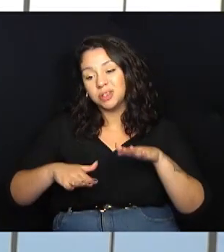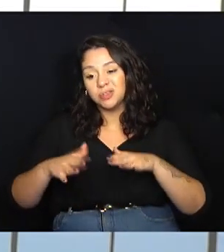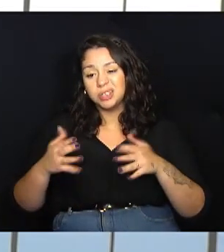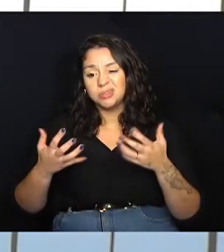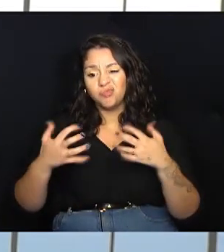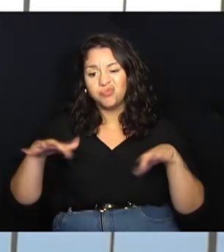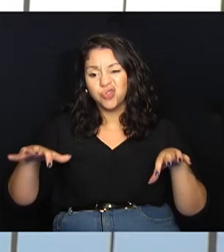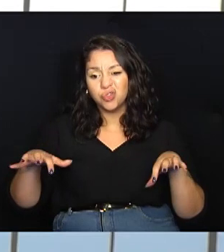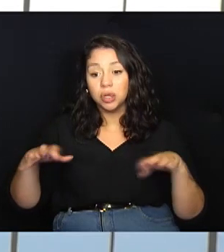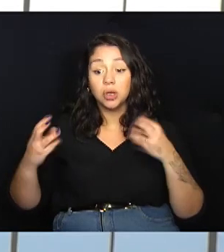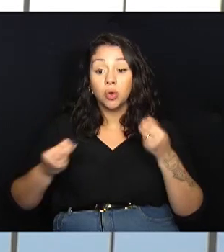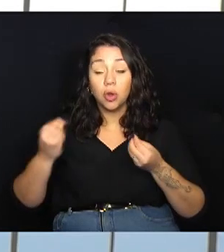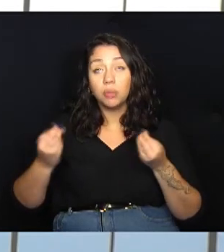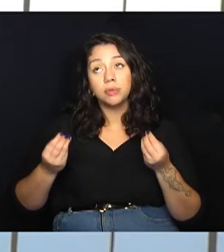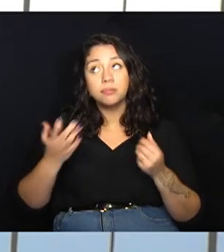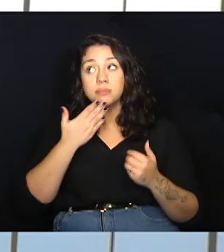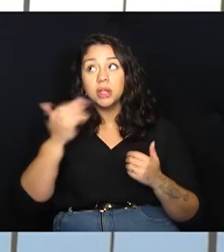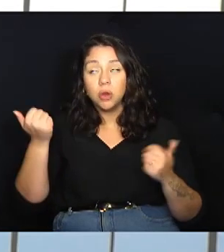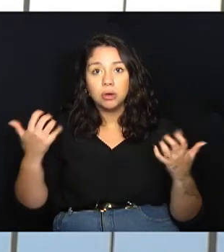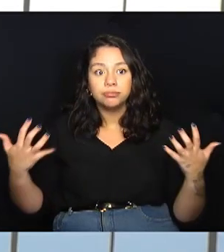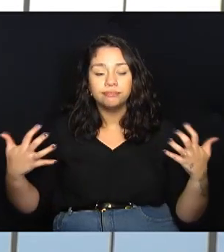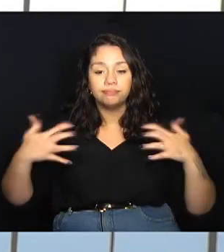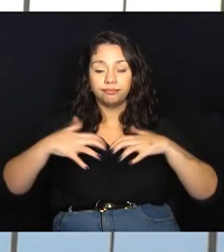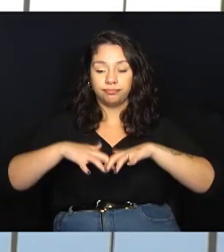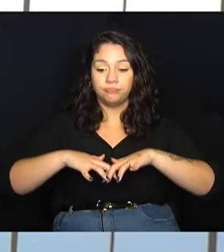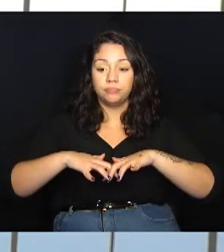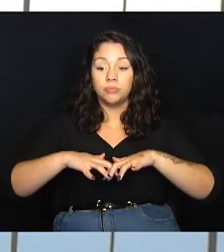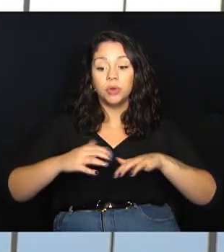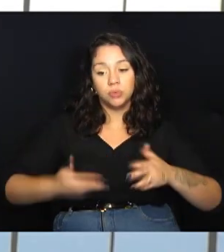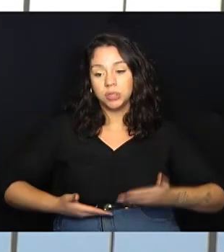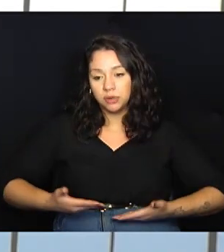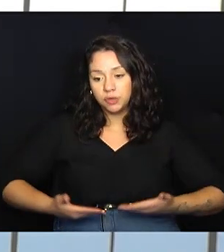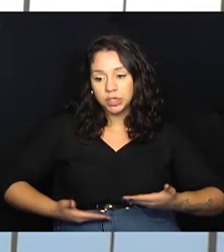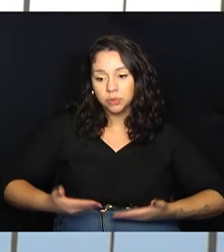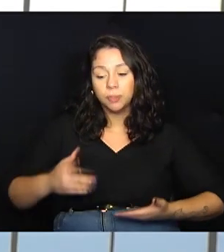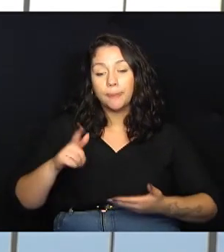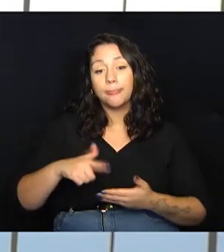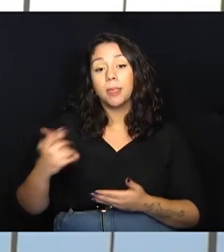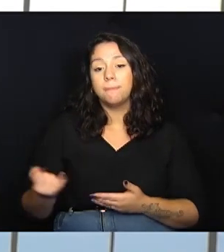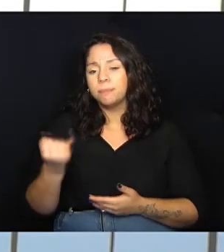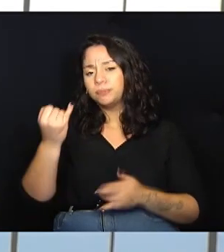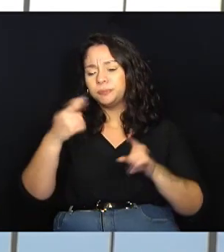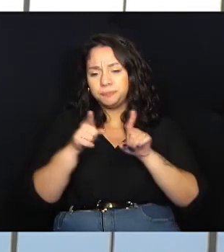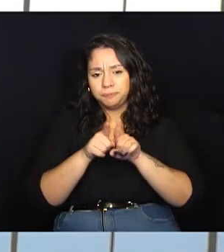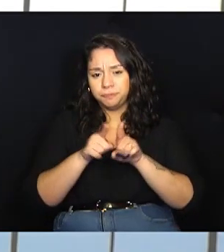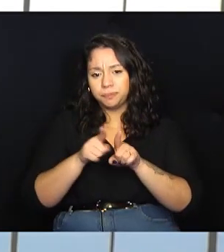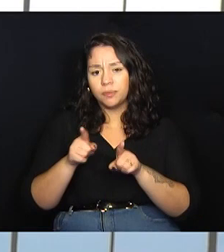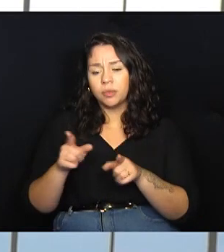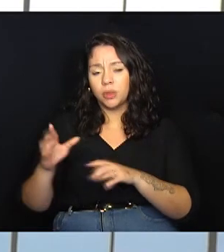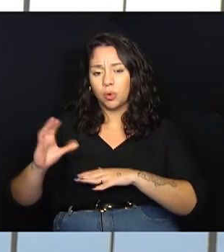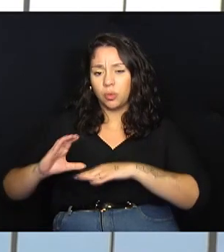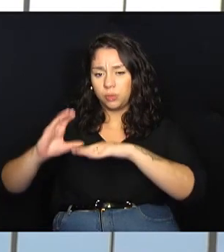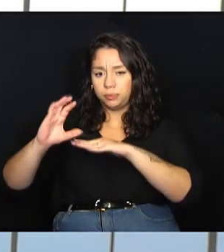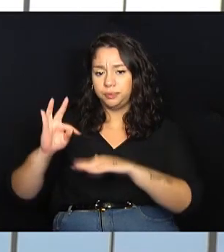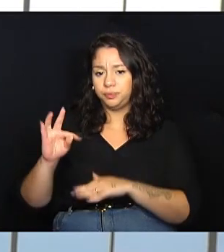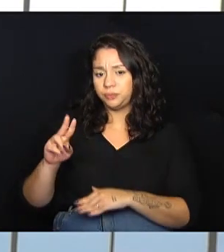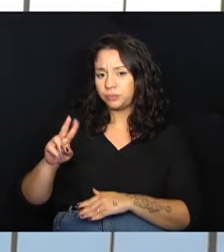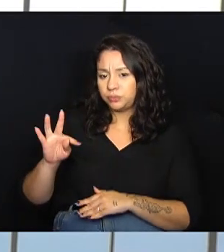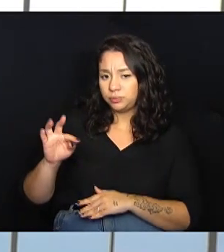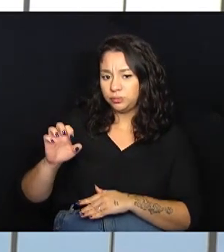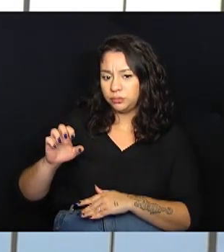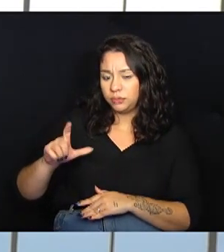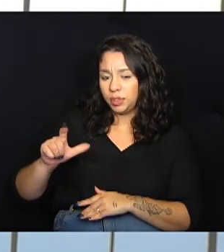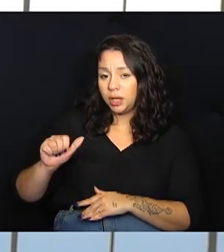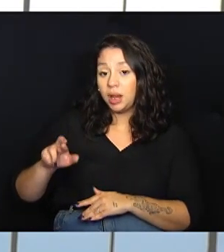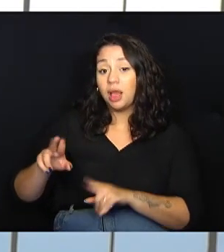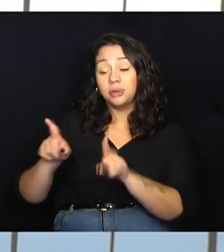né, então como que a gente pode interligar? E eu acho que uma coisa muito importante, fundamental, né, além do conselho tutelar, é o papel da escola. Na pandemia a